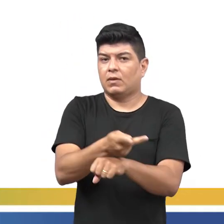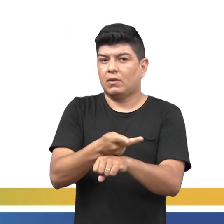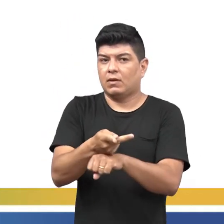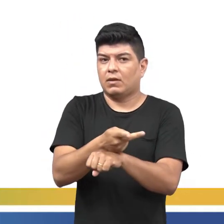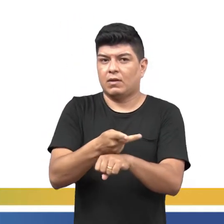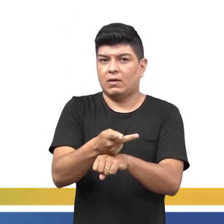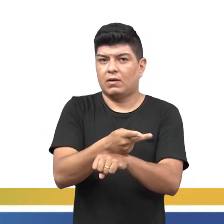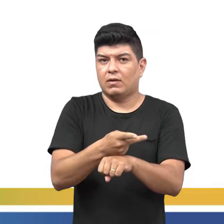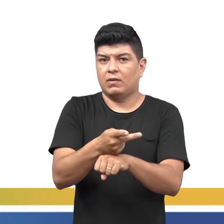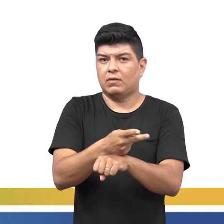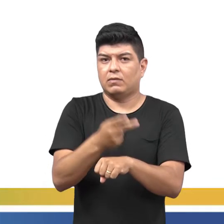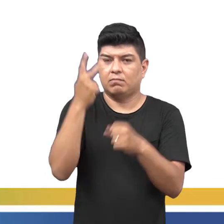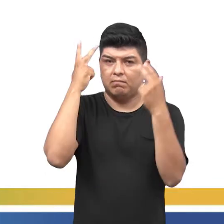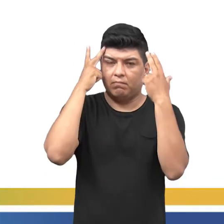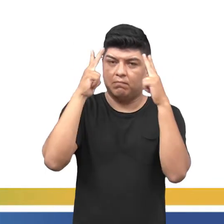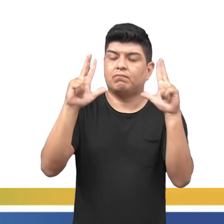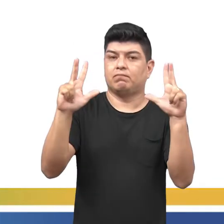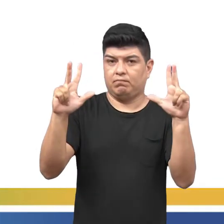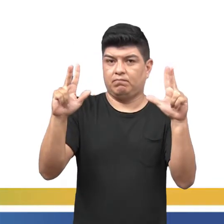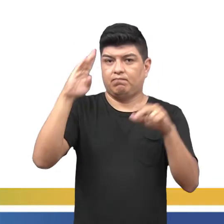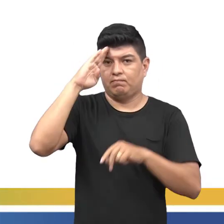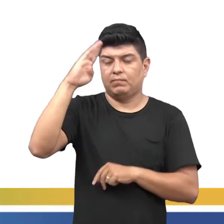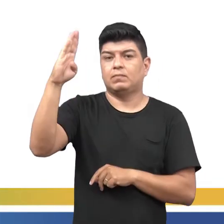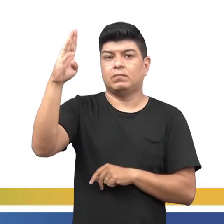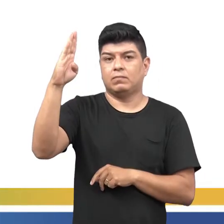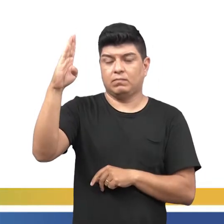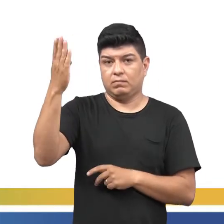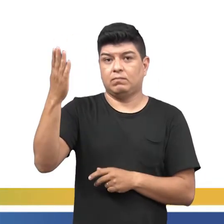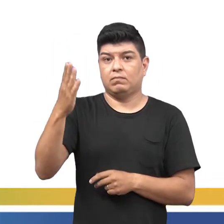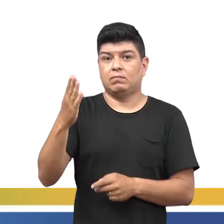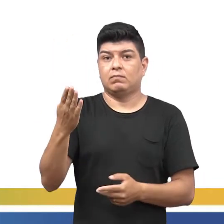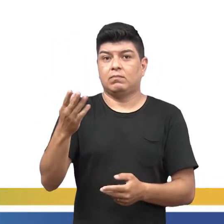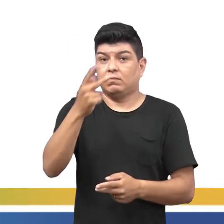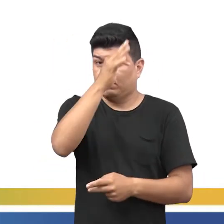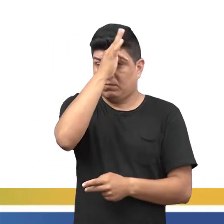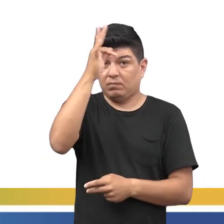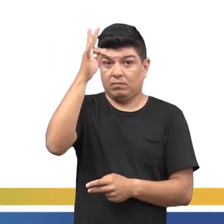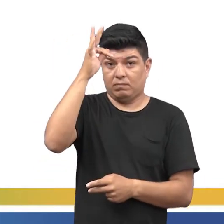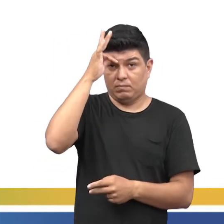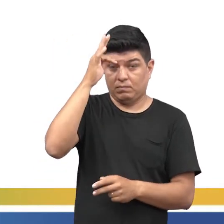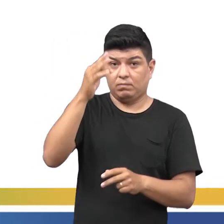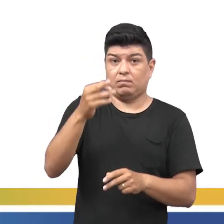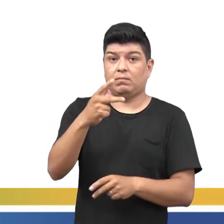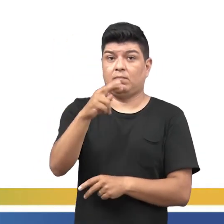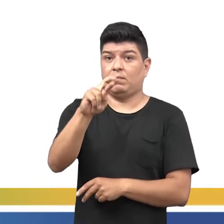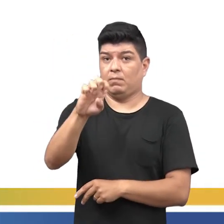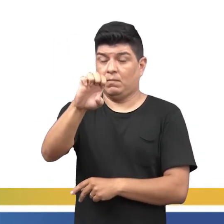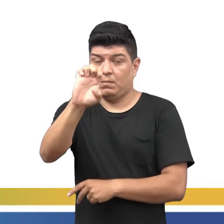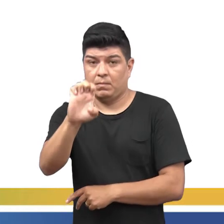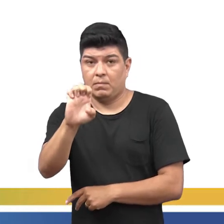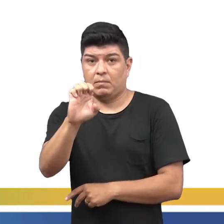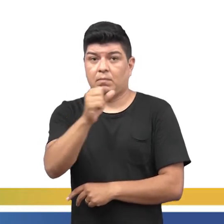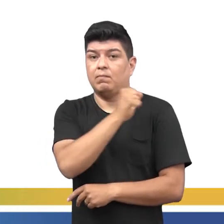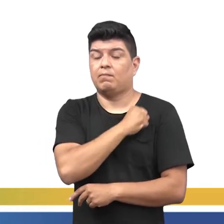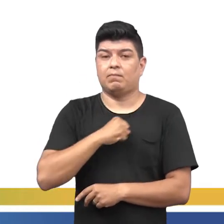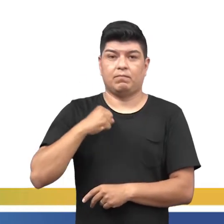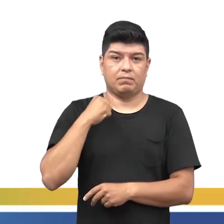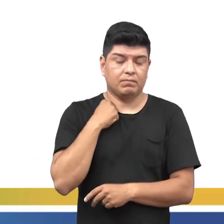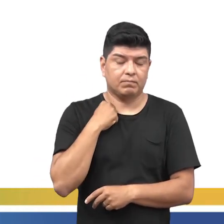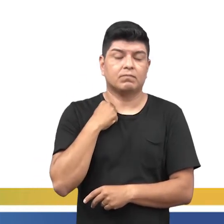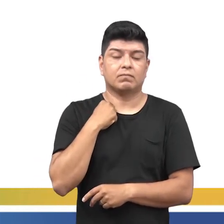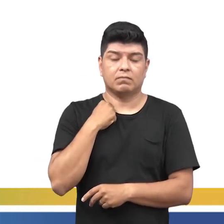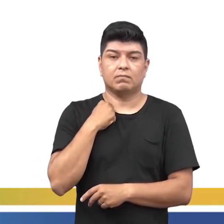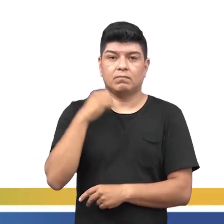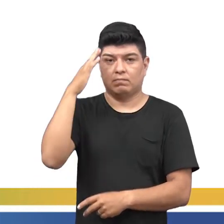de elementos naturais, primordiais, no caso dos filósofos pré-socráticos, que queriam saber a origem de todas as coisas, não